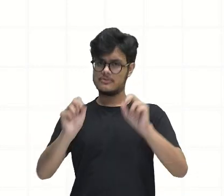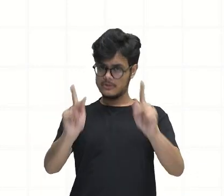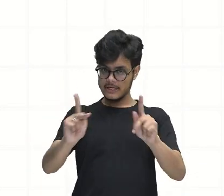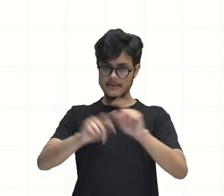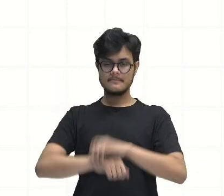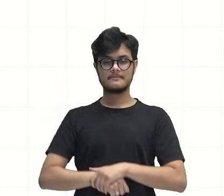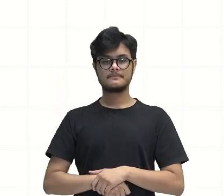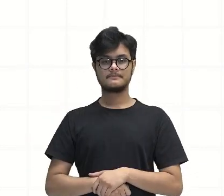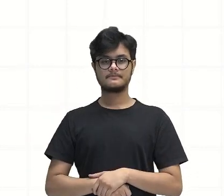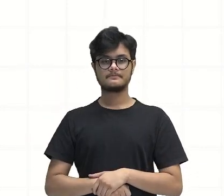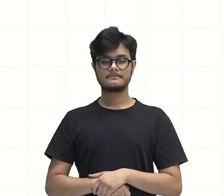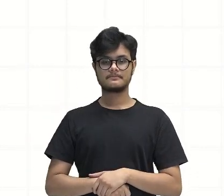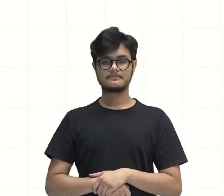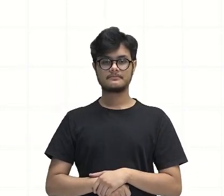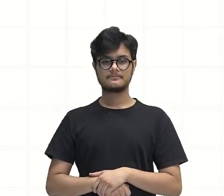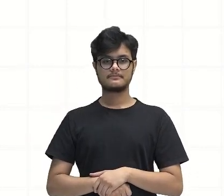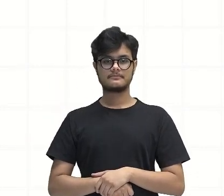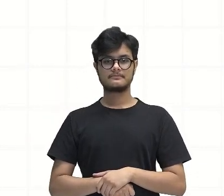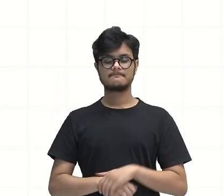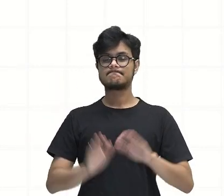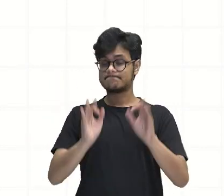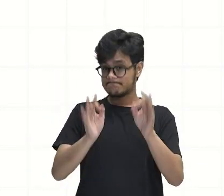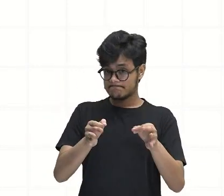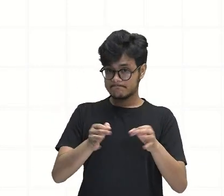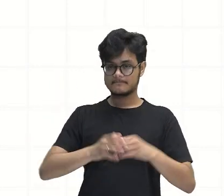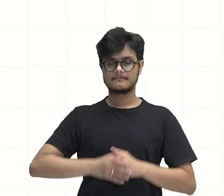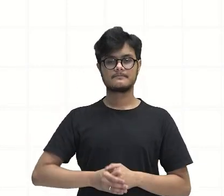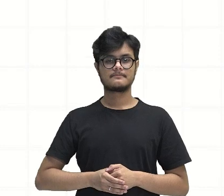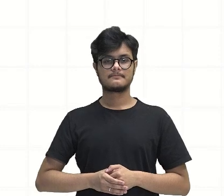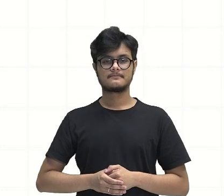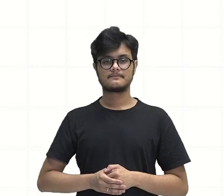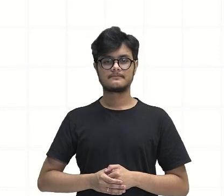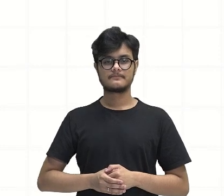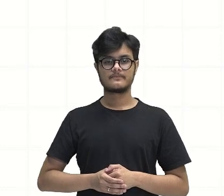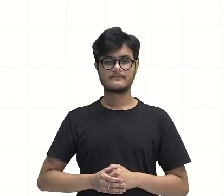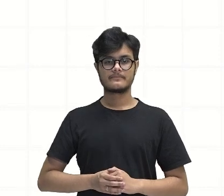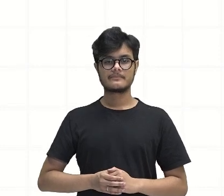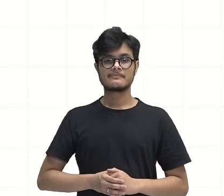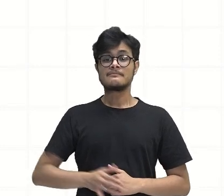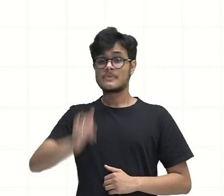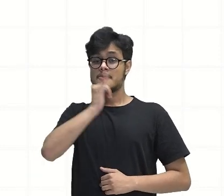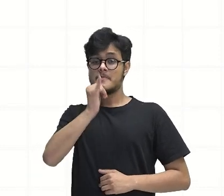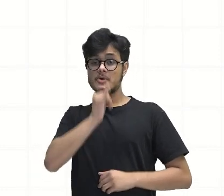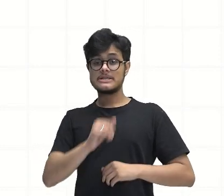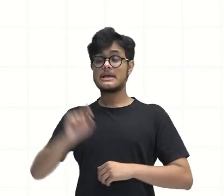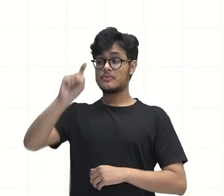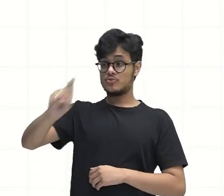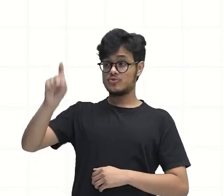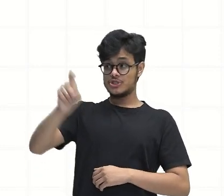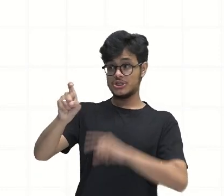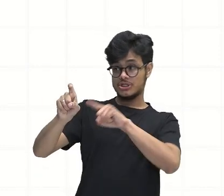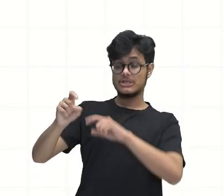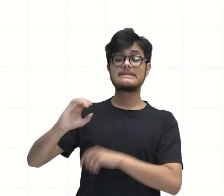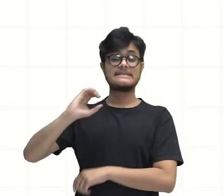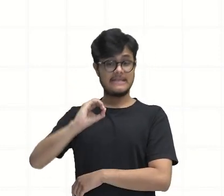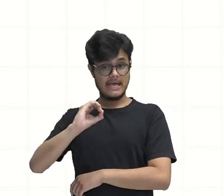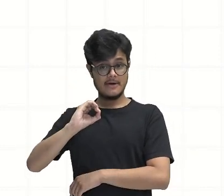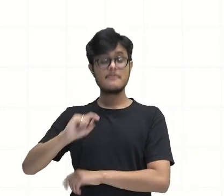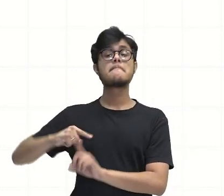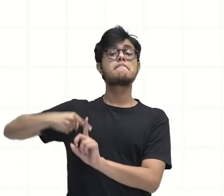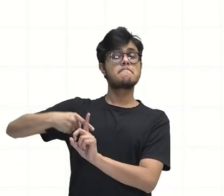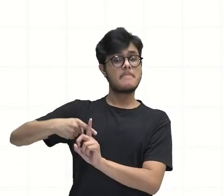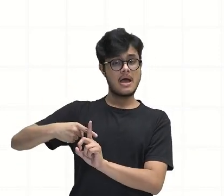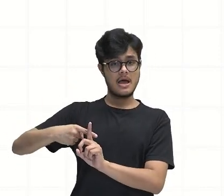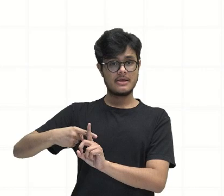bem? Então, certo. Vai ficar, ó, o x da casa, que é 0, mais o